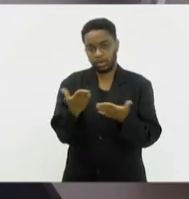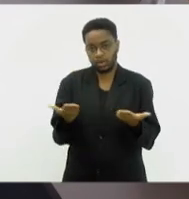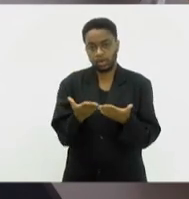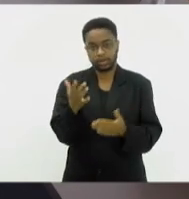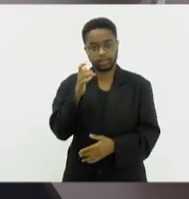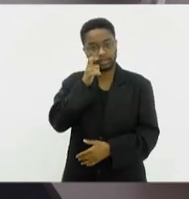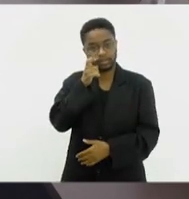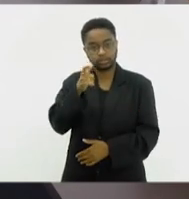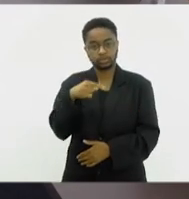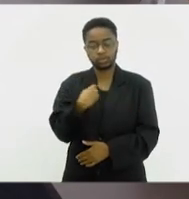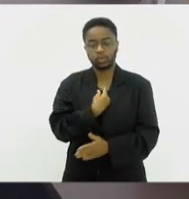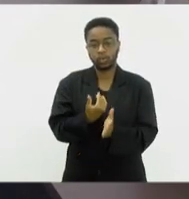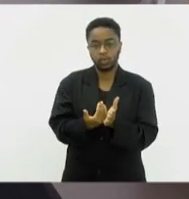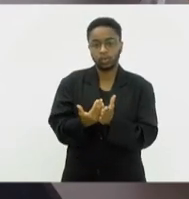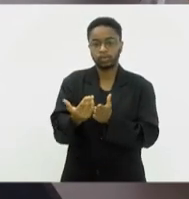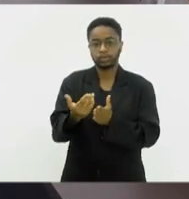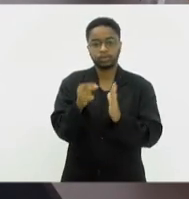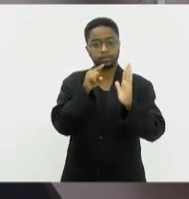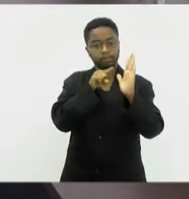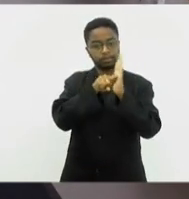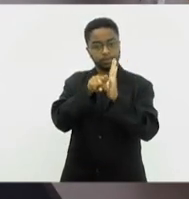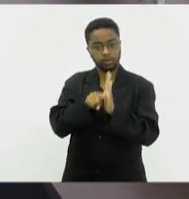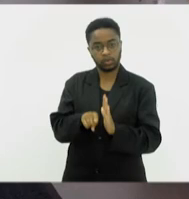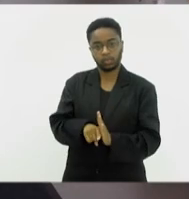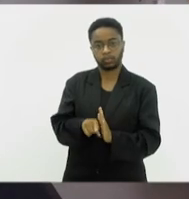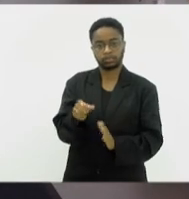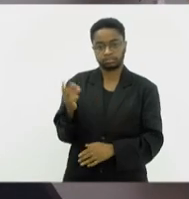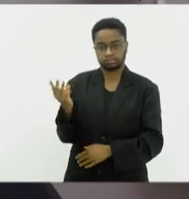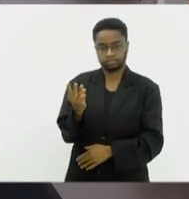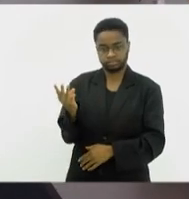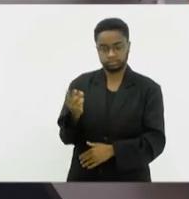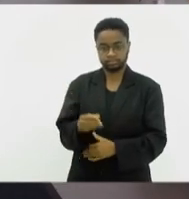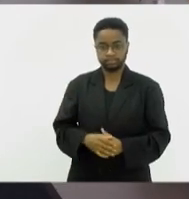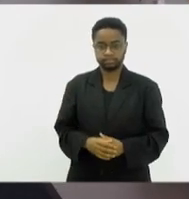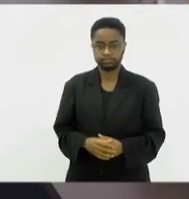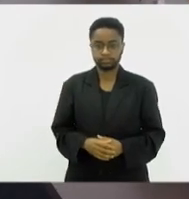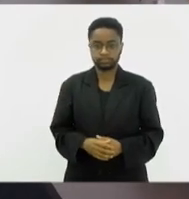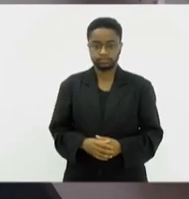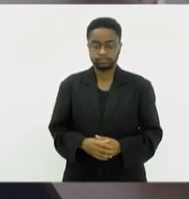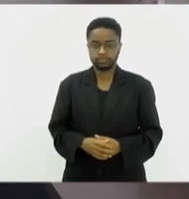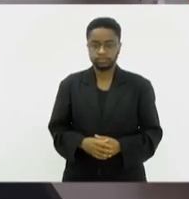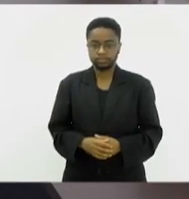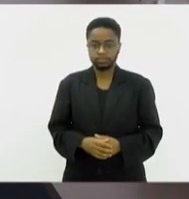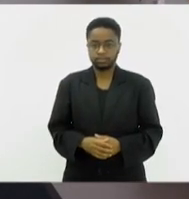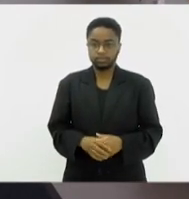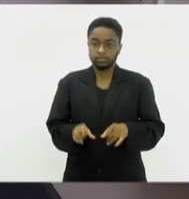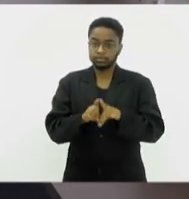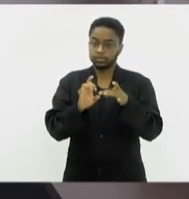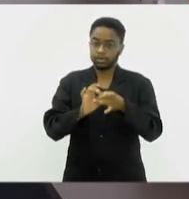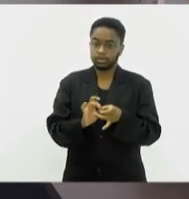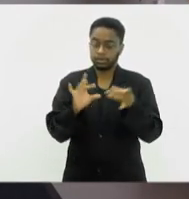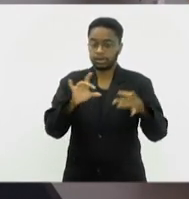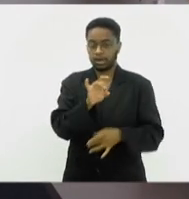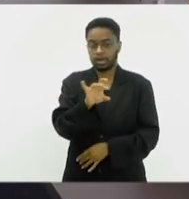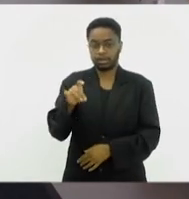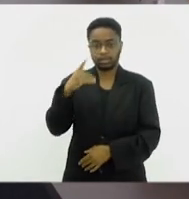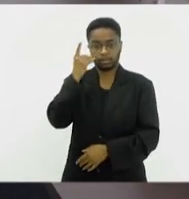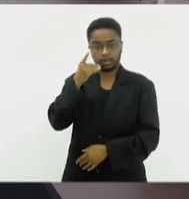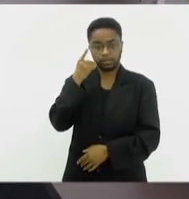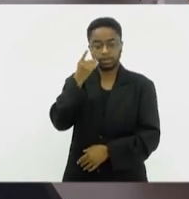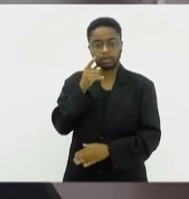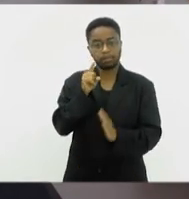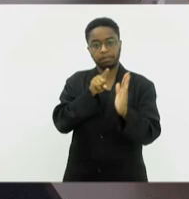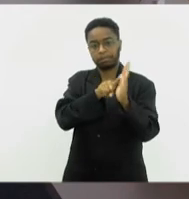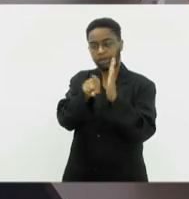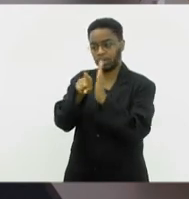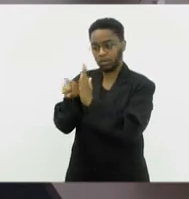logo a sabatina e as perguntas dos deputados. E aí vou deixar livre também para cada deputado fazer e direcionar a